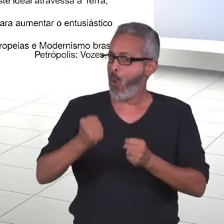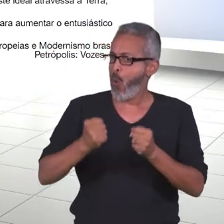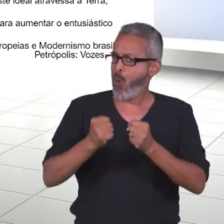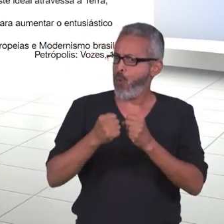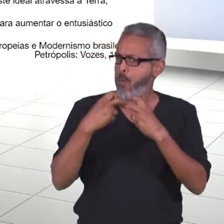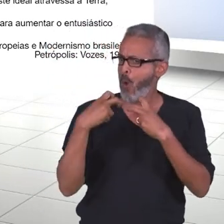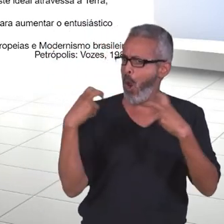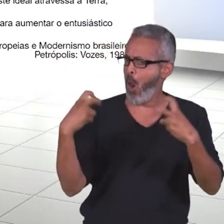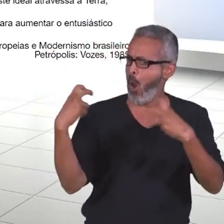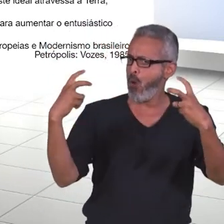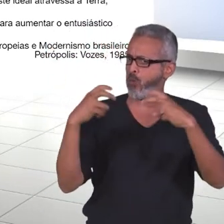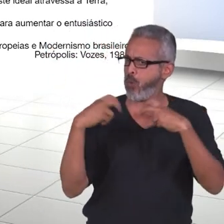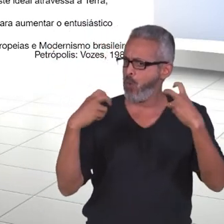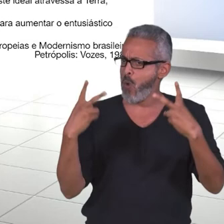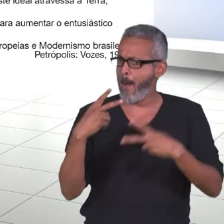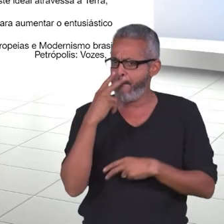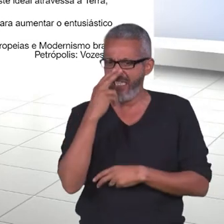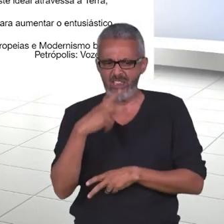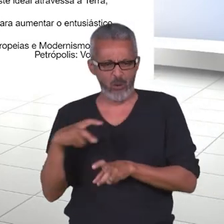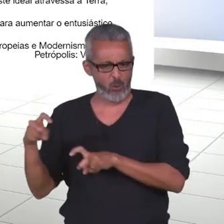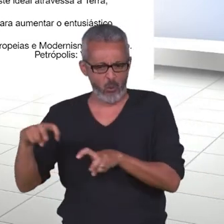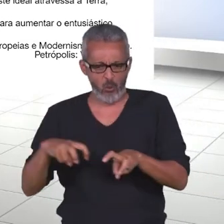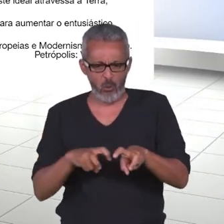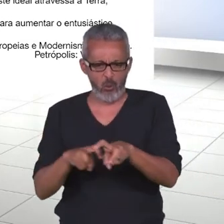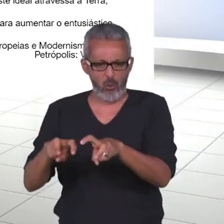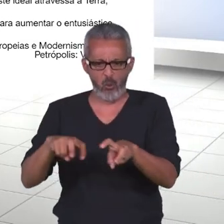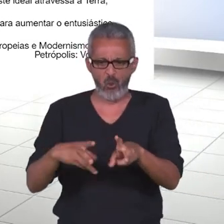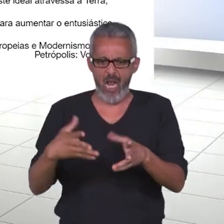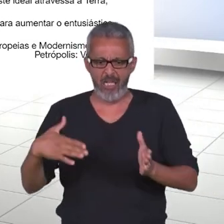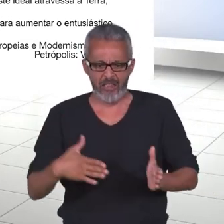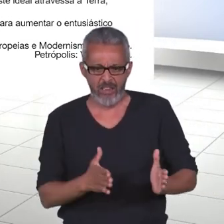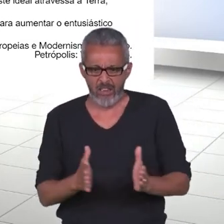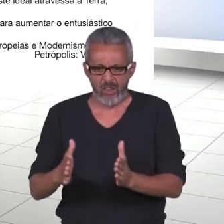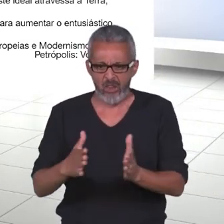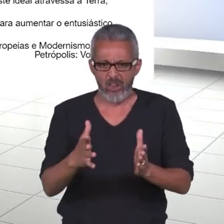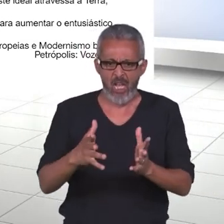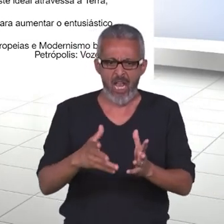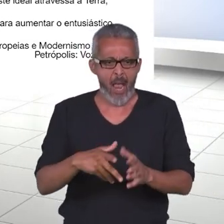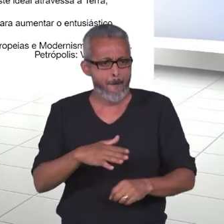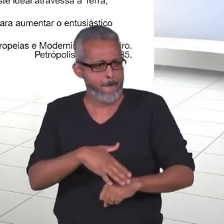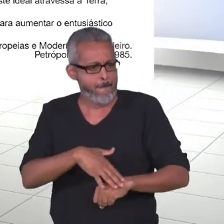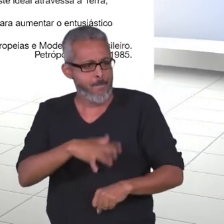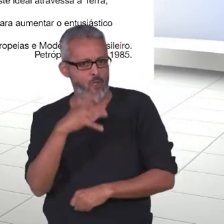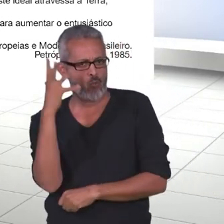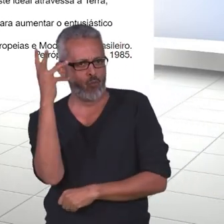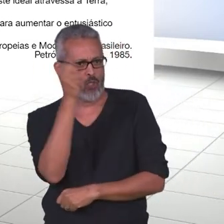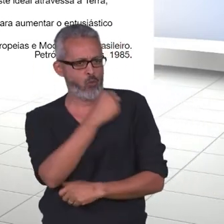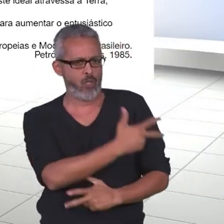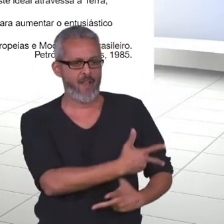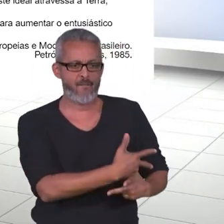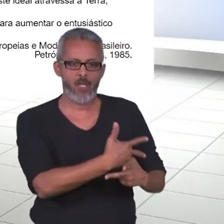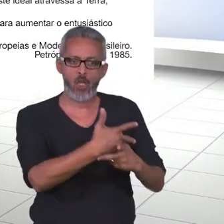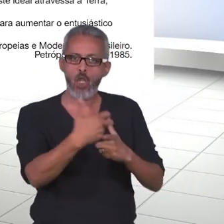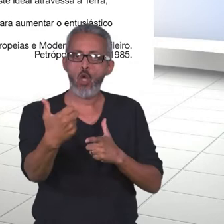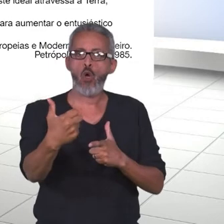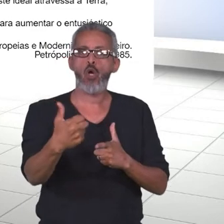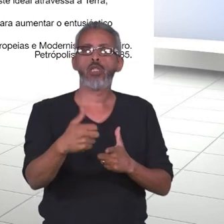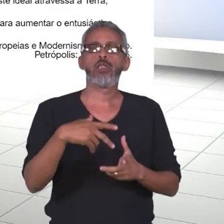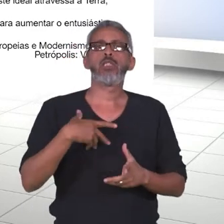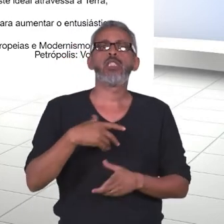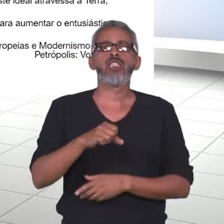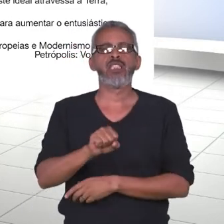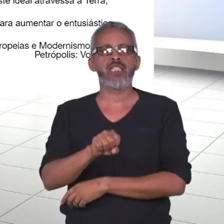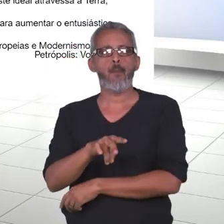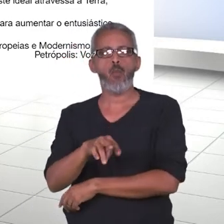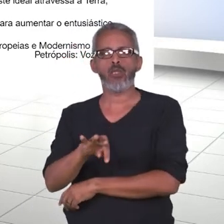do Manifesto Futurista. Vamos lê-lo? Nós queremos cantar o amor ao perigo, o hábito